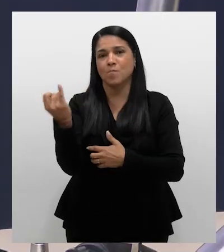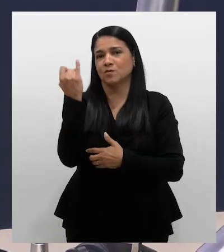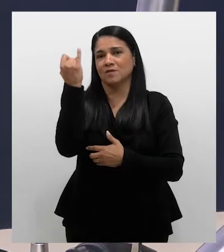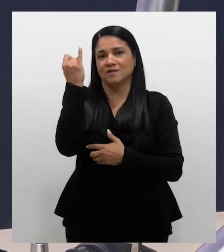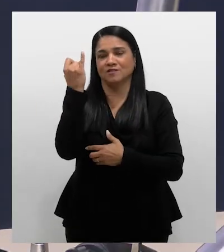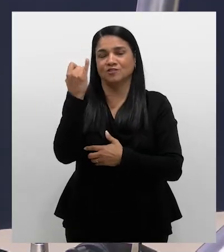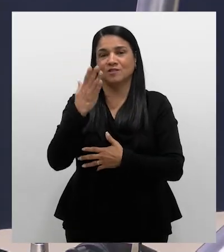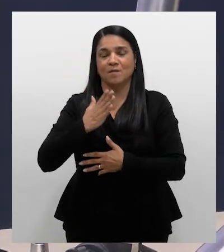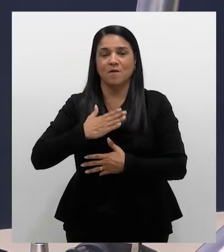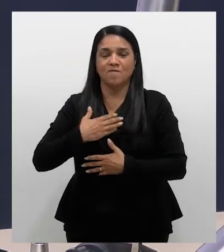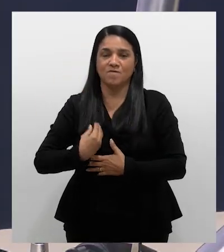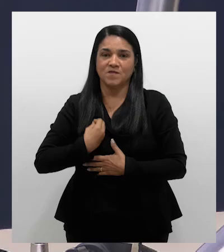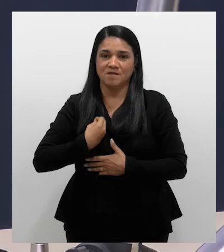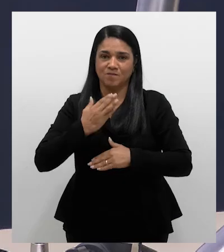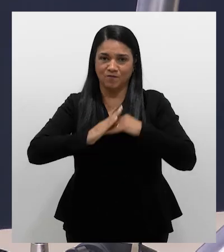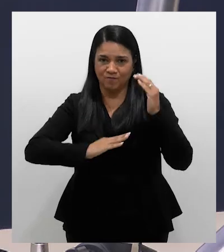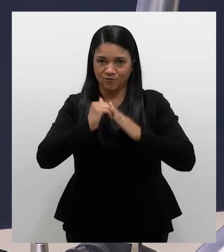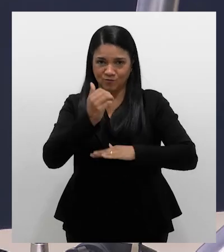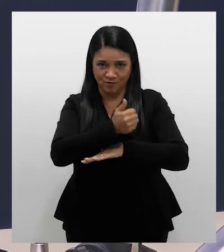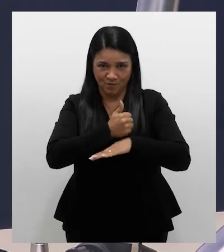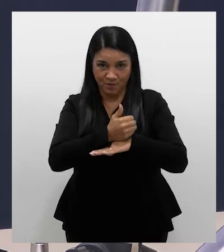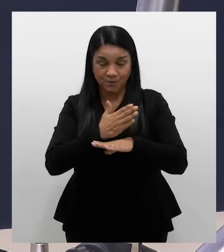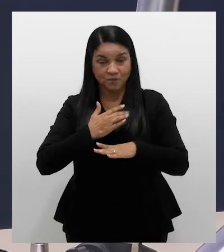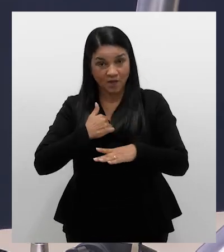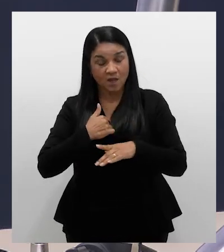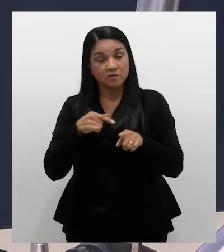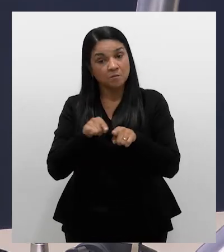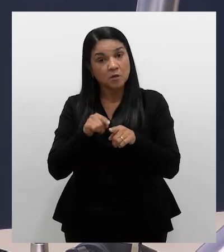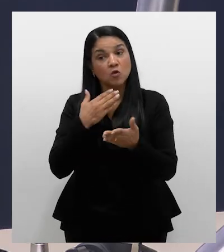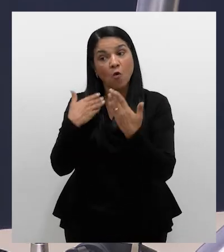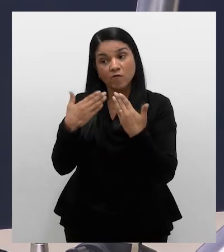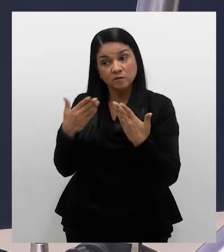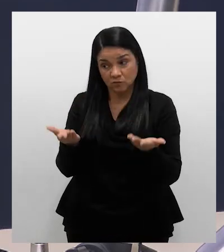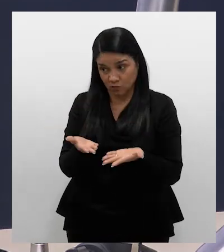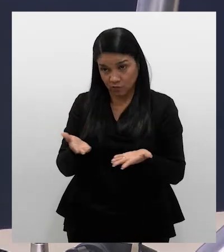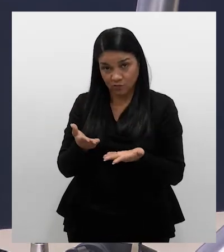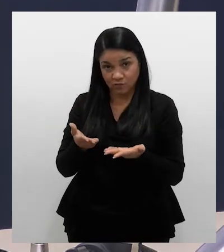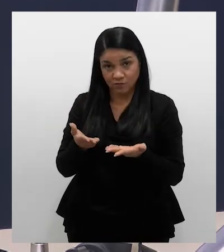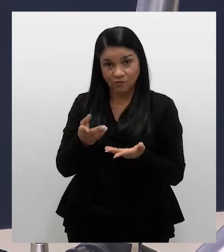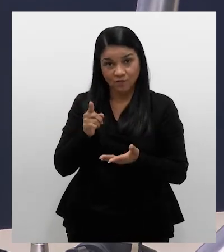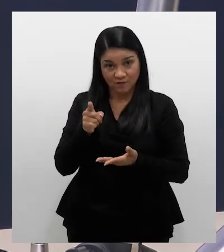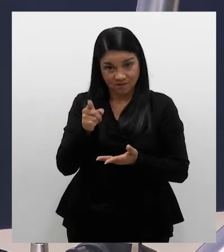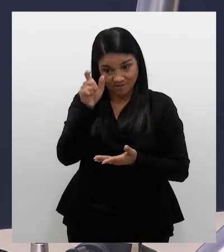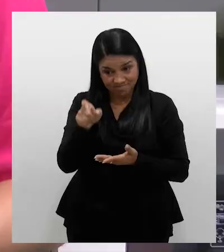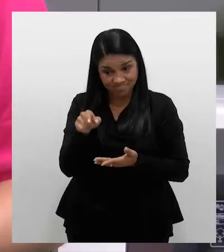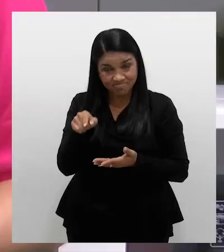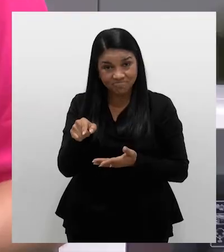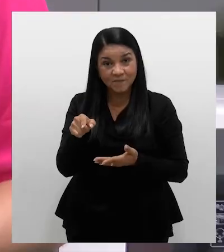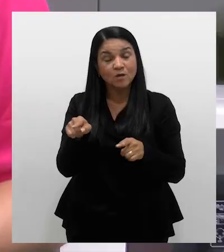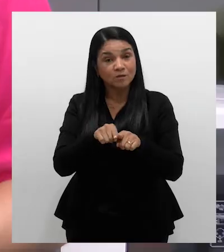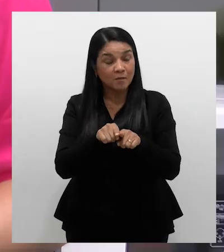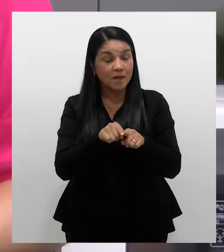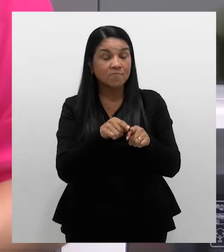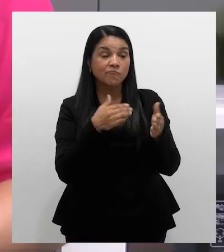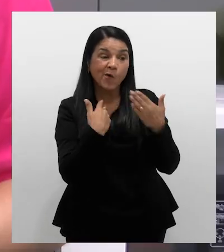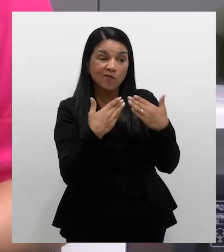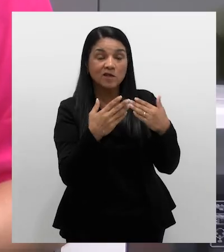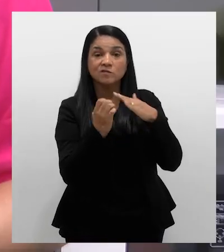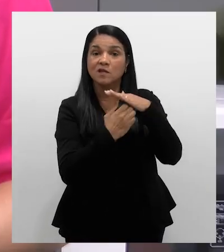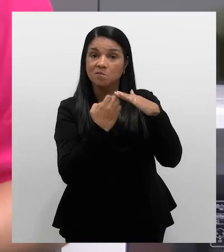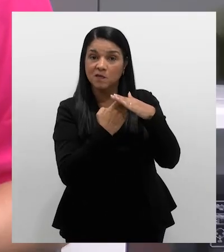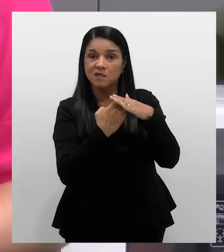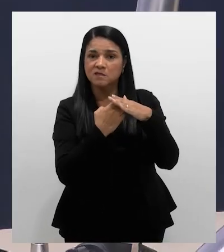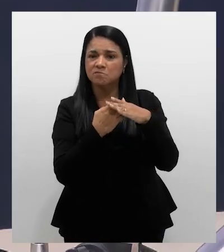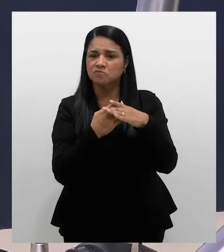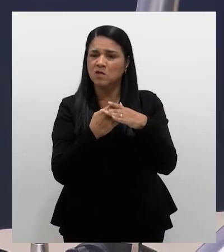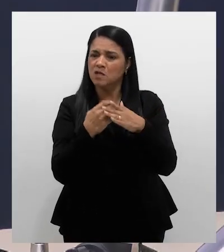muito importante na minha vida profissional. Porque da mesma forma que eu estou conversando com você aqui, eu converso na empresa.